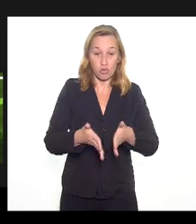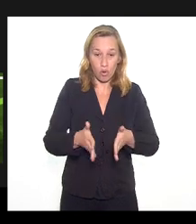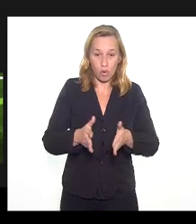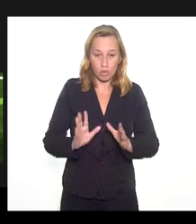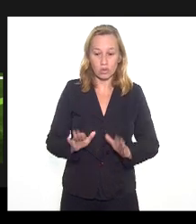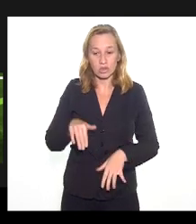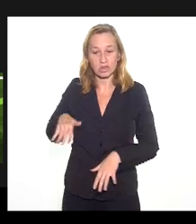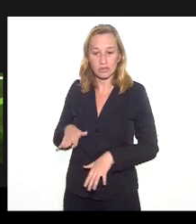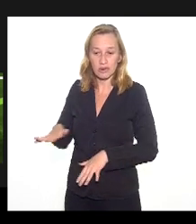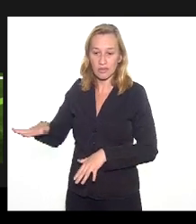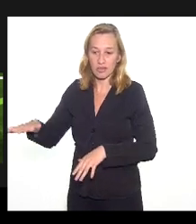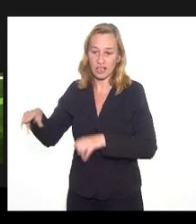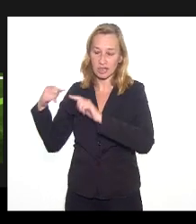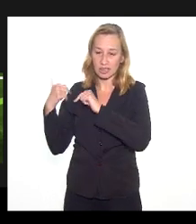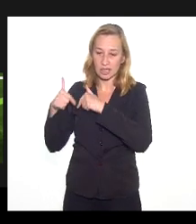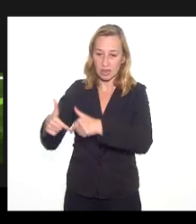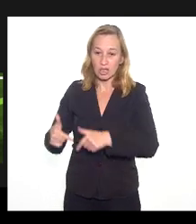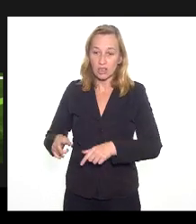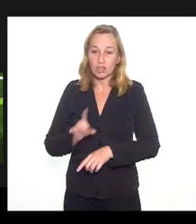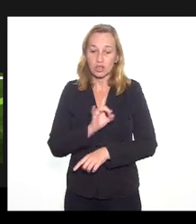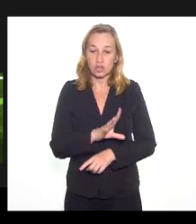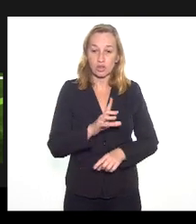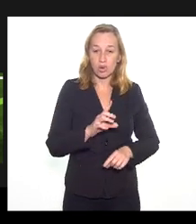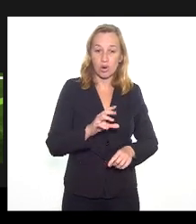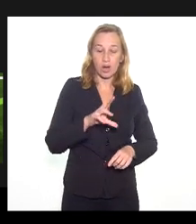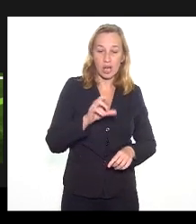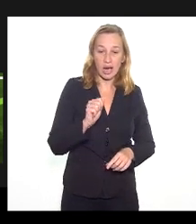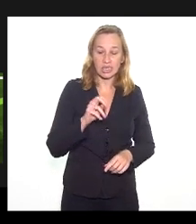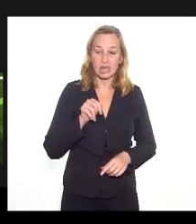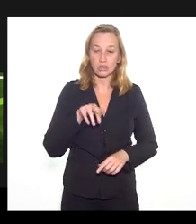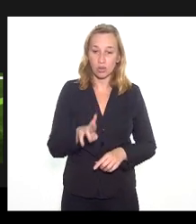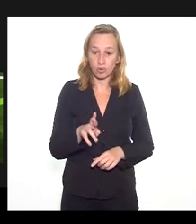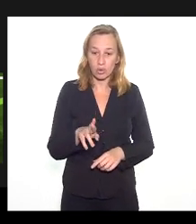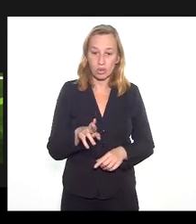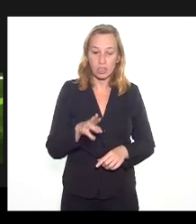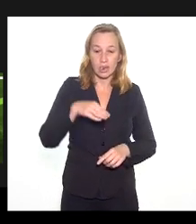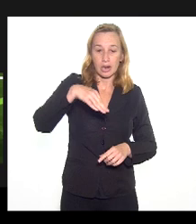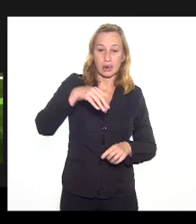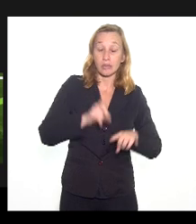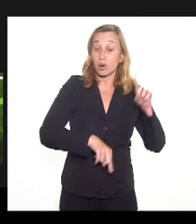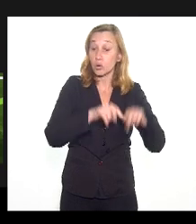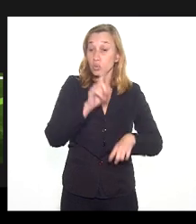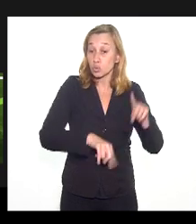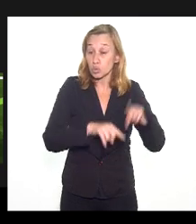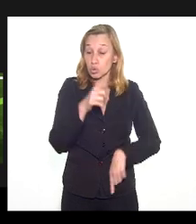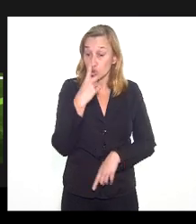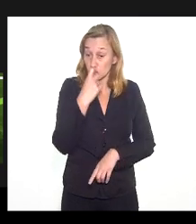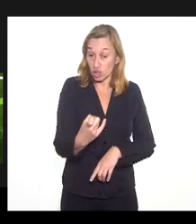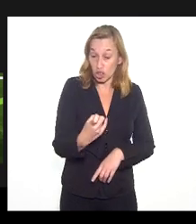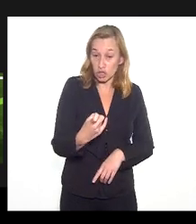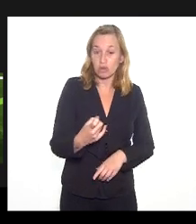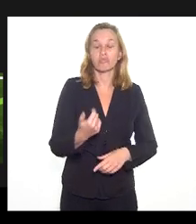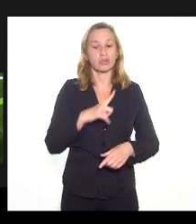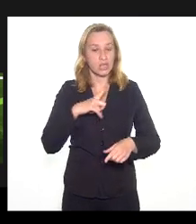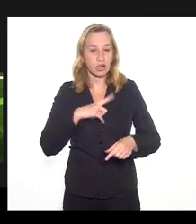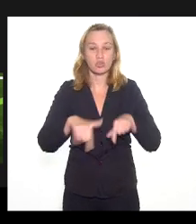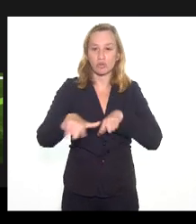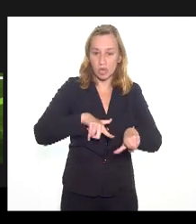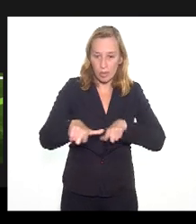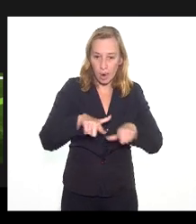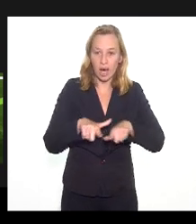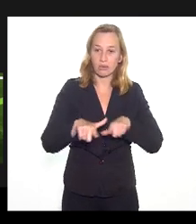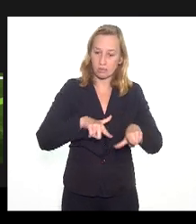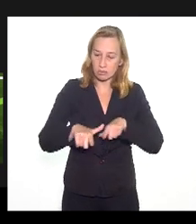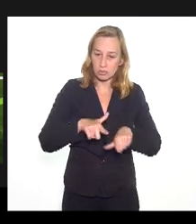comunidades tradicionais. Nós trabalhamos com catadores de materiais recicláveis. E aí, sim, temos todo um trabalho voltado,